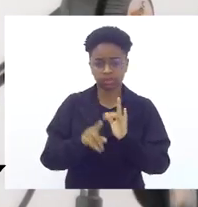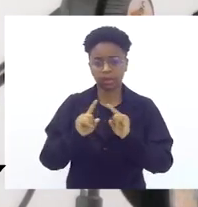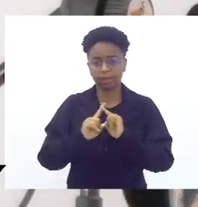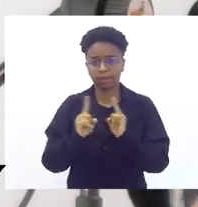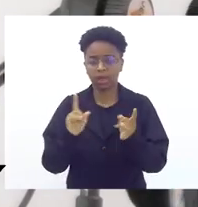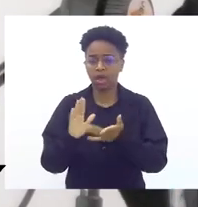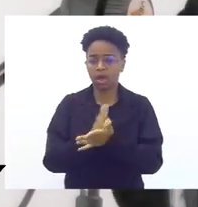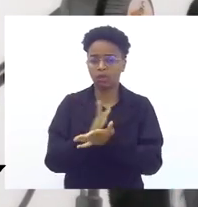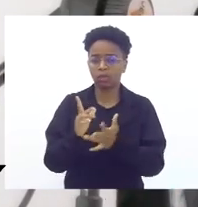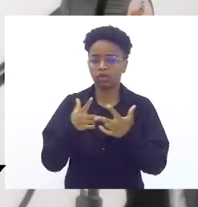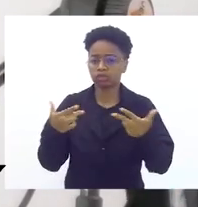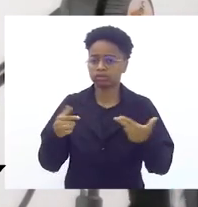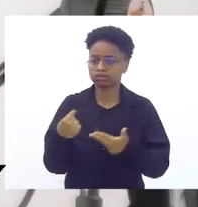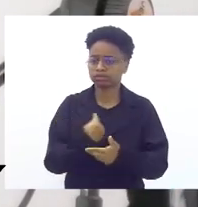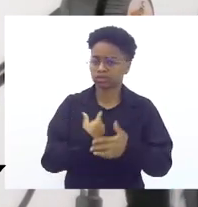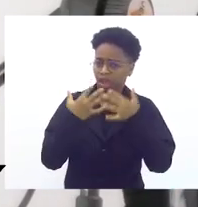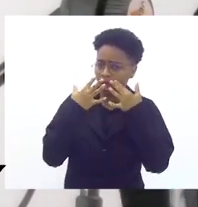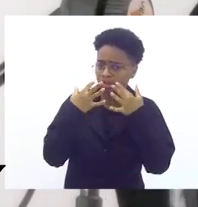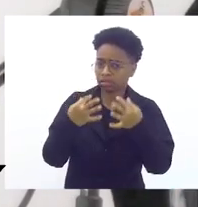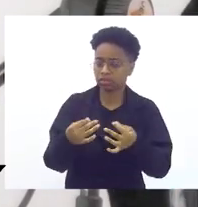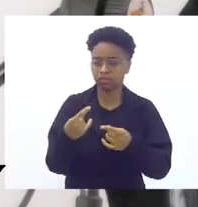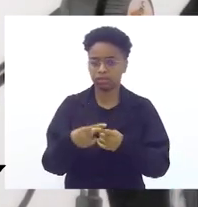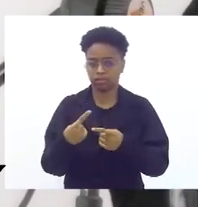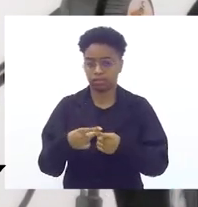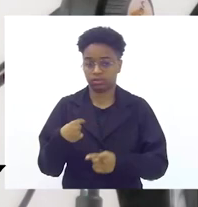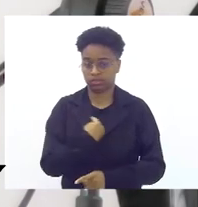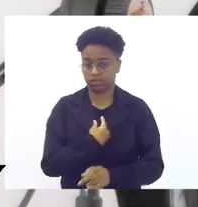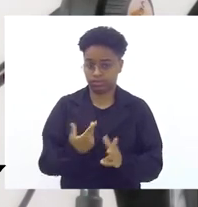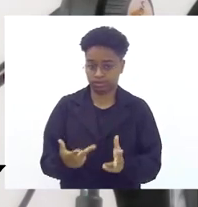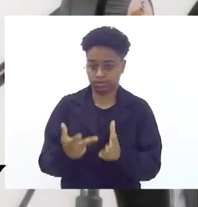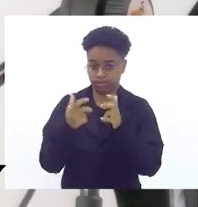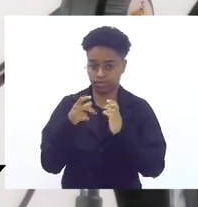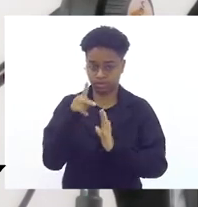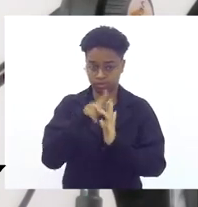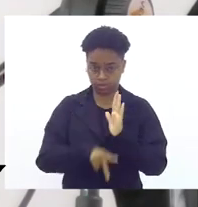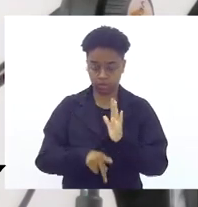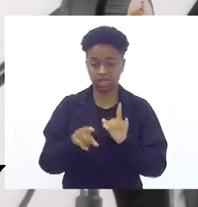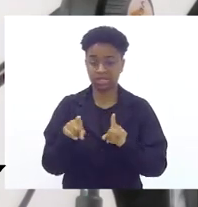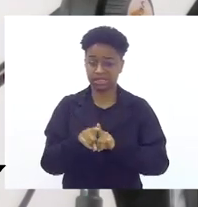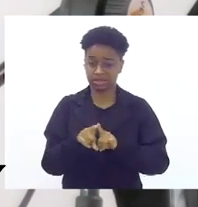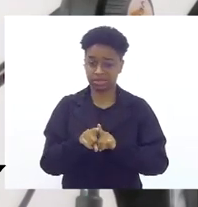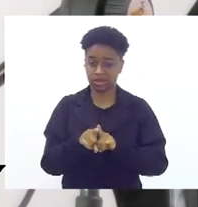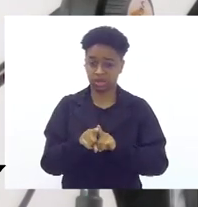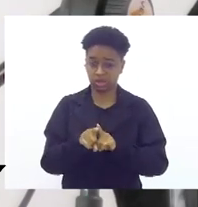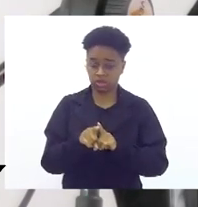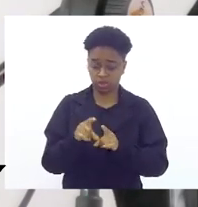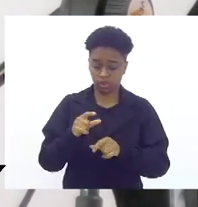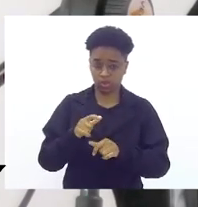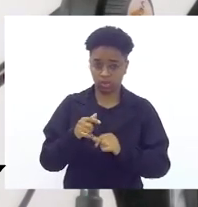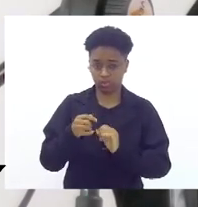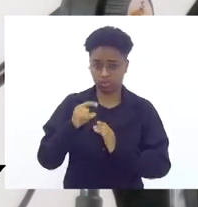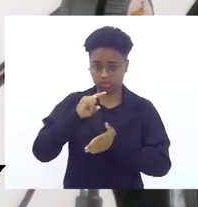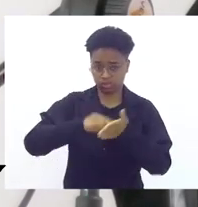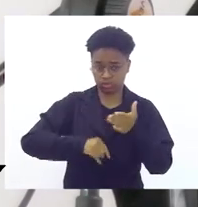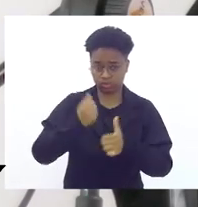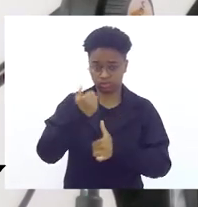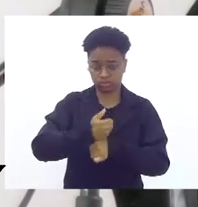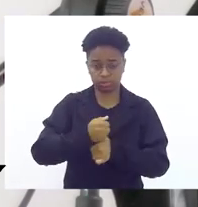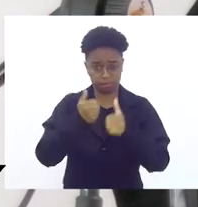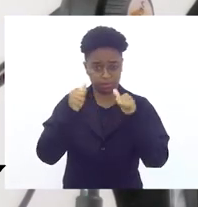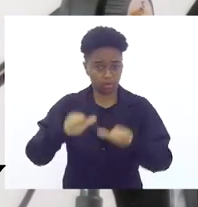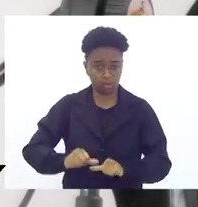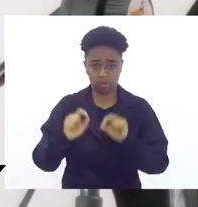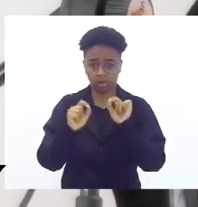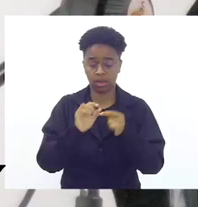chamam atenção quando a gente vê no projeto E aí piorado no substitutivo onde vem dizendo